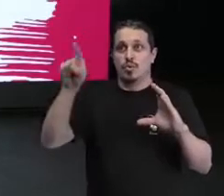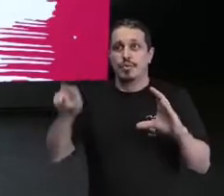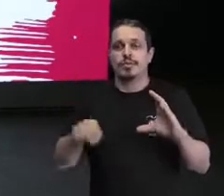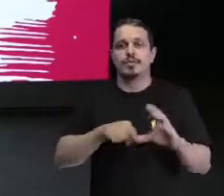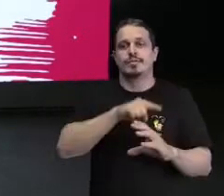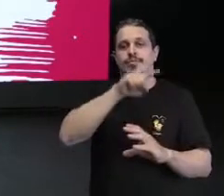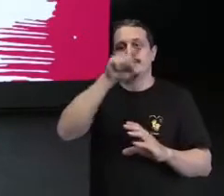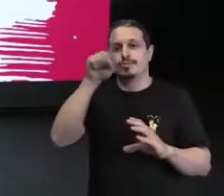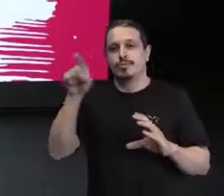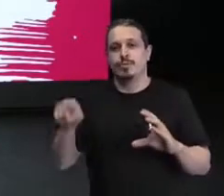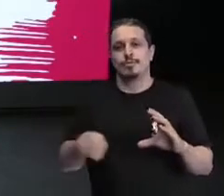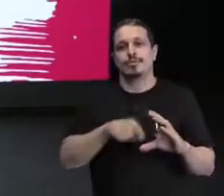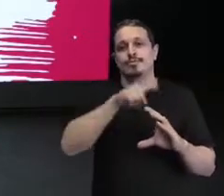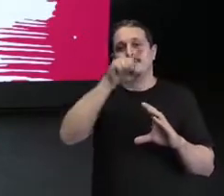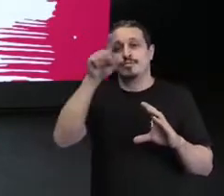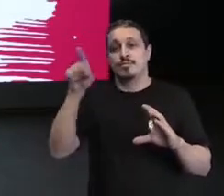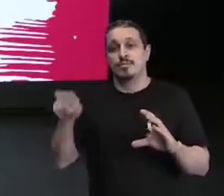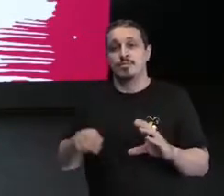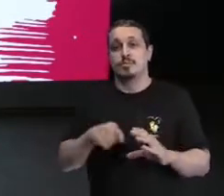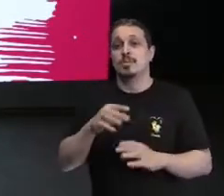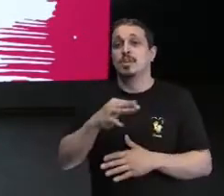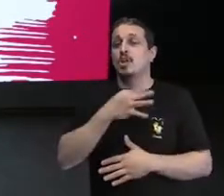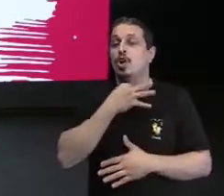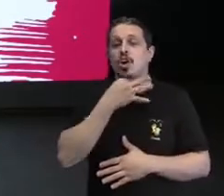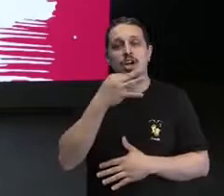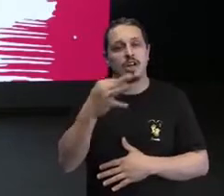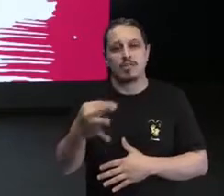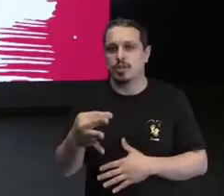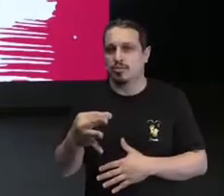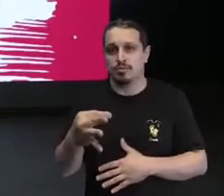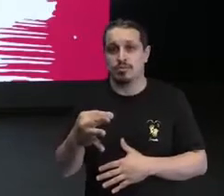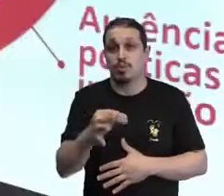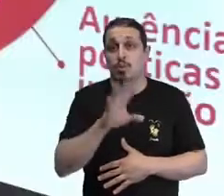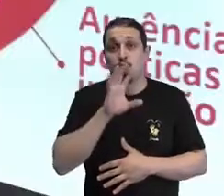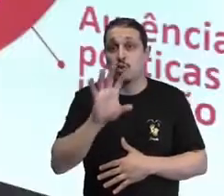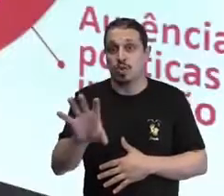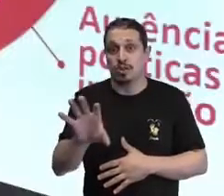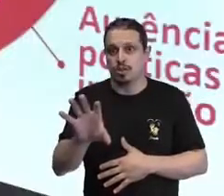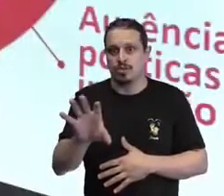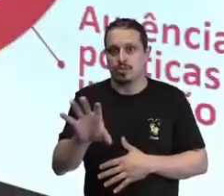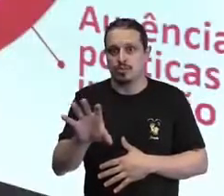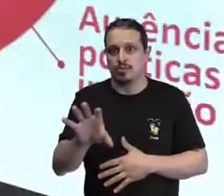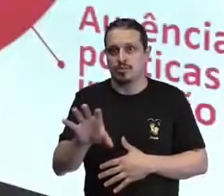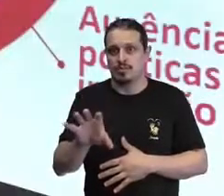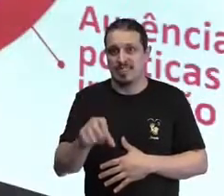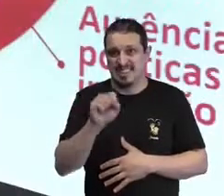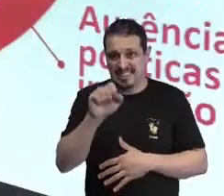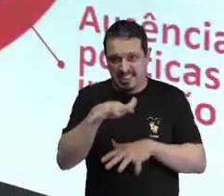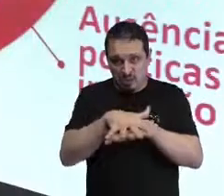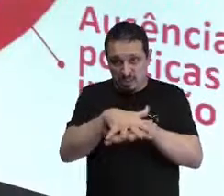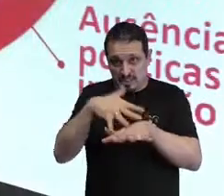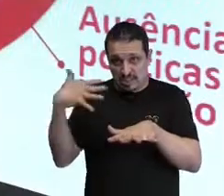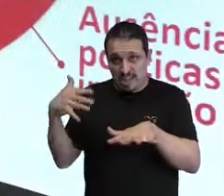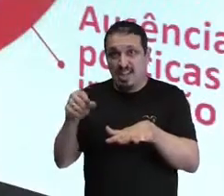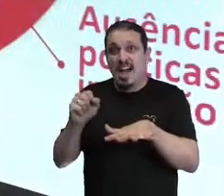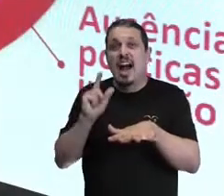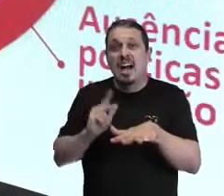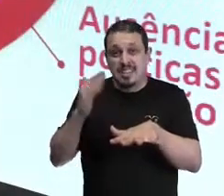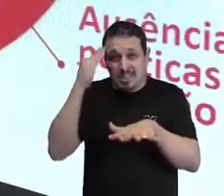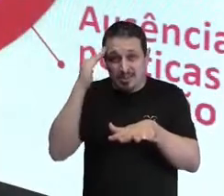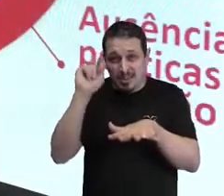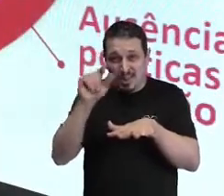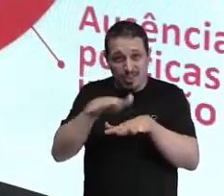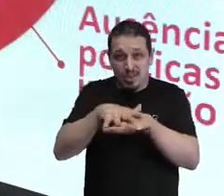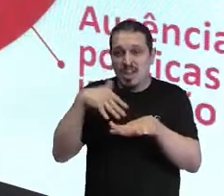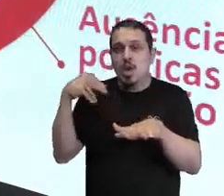vicioso, horroroso, que a gente vê acontecer. Quem só sabe excluir, sempre, não vai aprender a